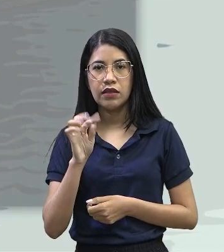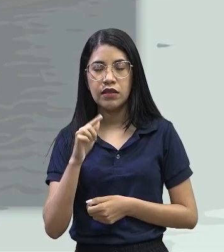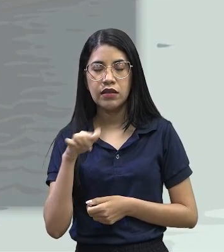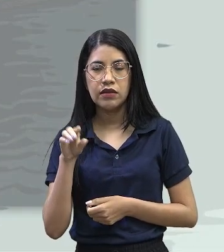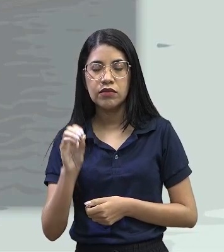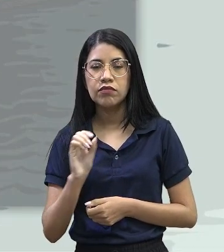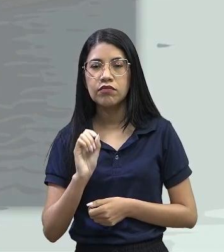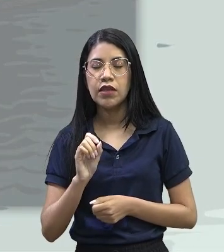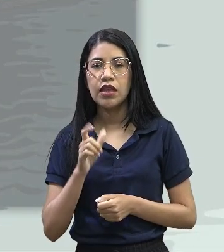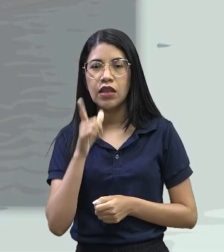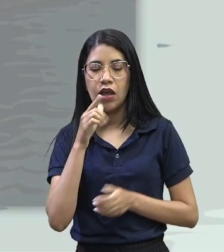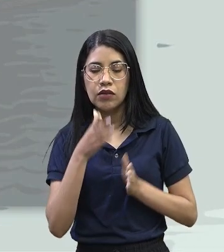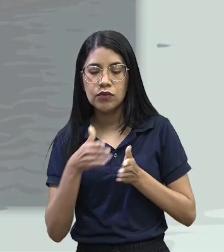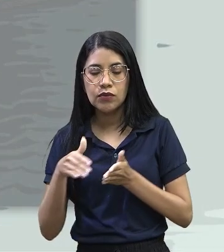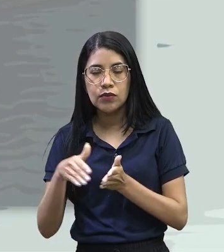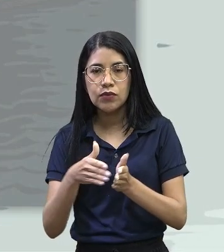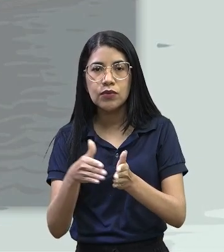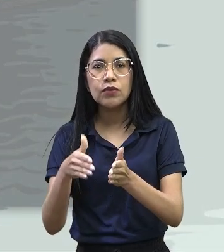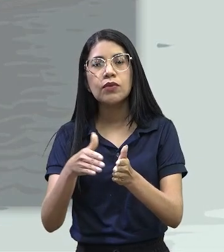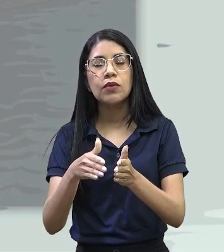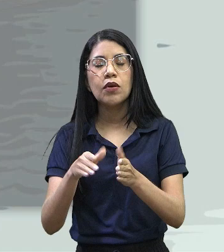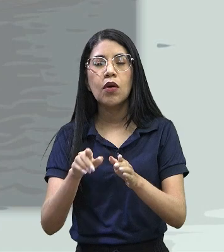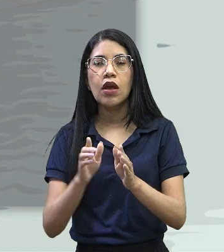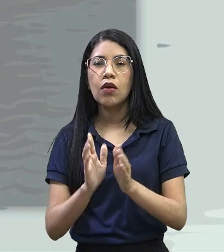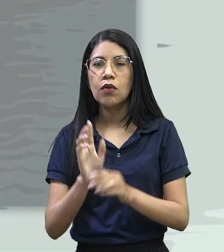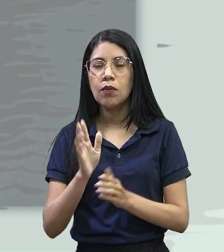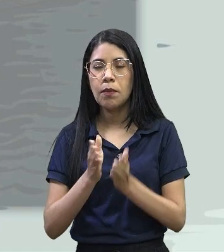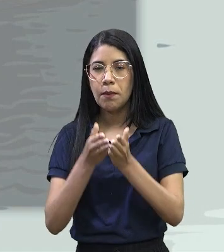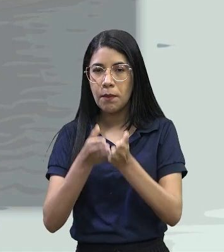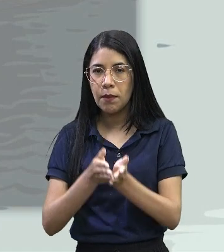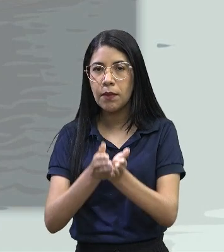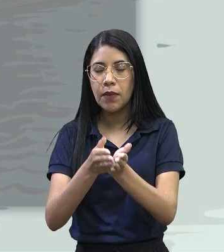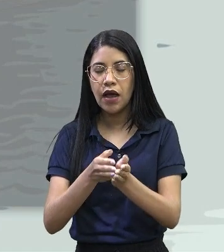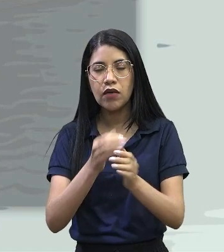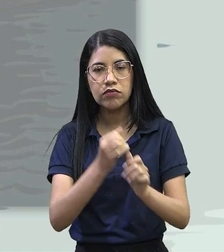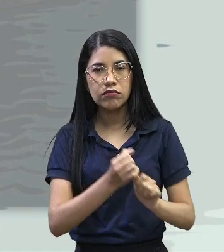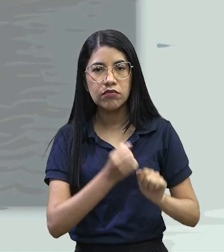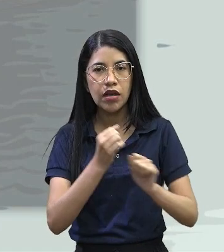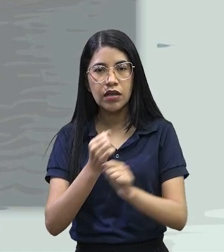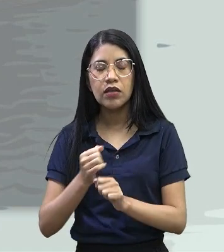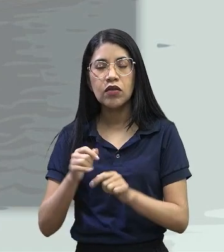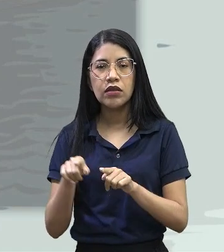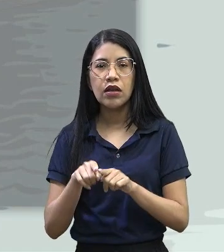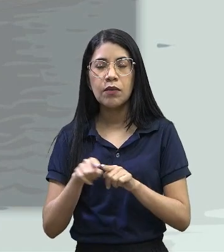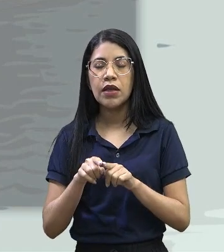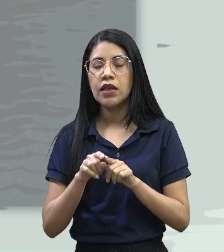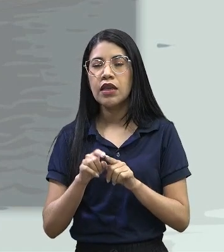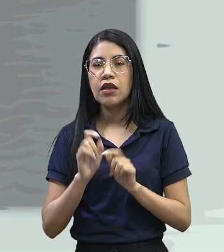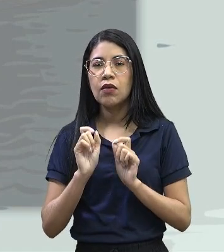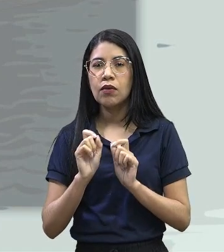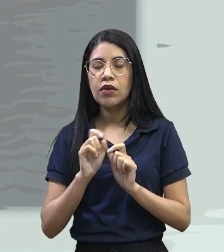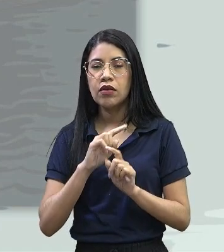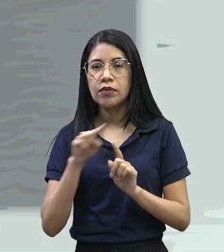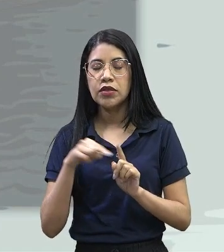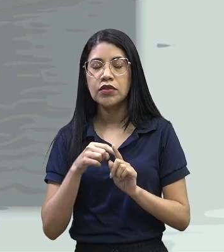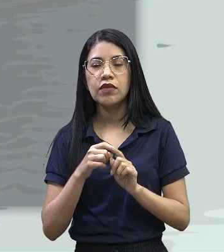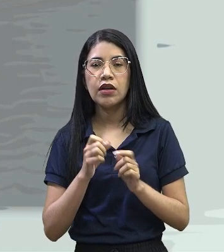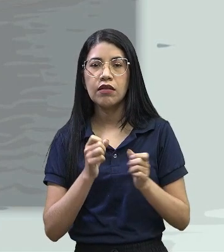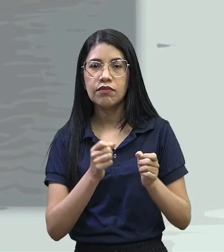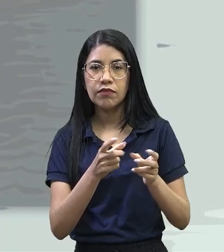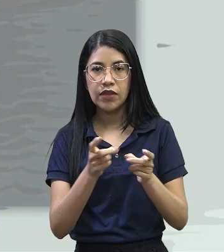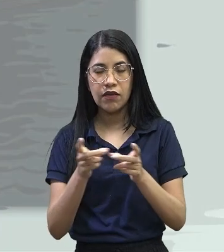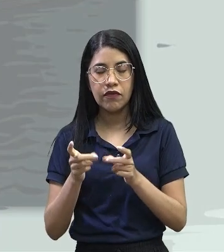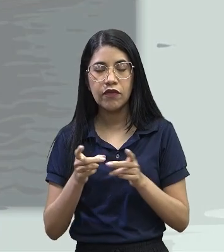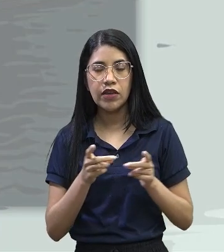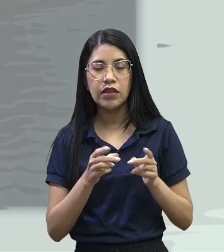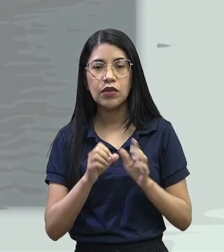Amazônia, em barcos ou mesmo em canoas, havia a figura do regatão, que se ocupava do comércio. Desde o